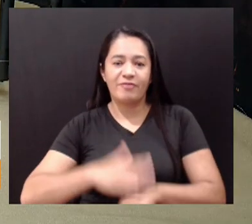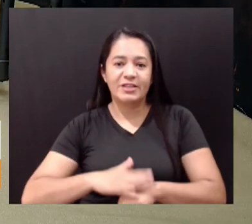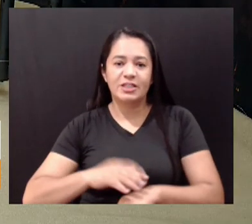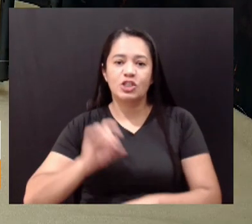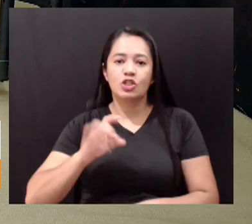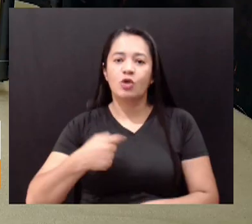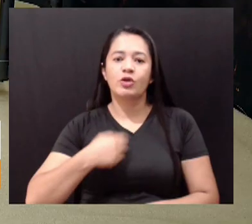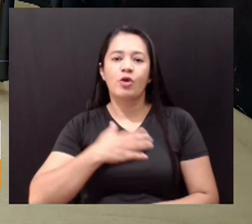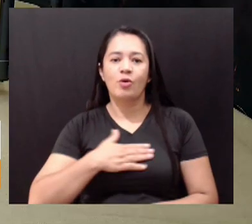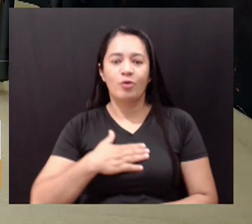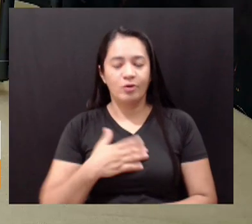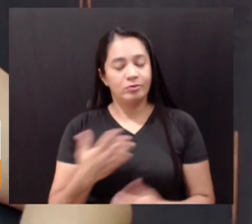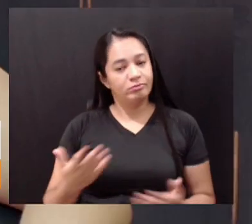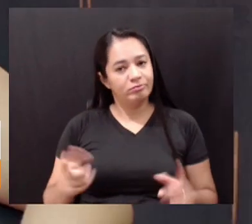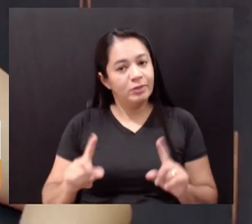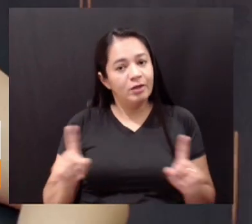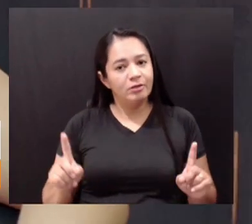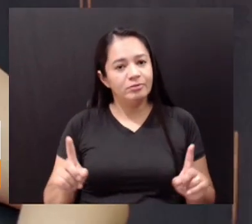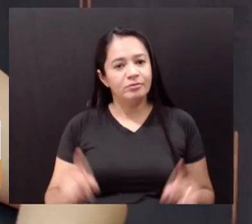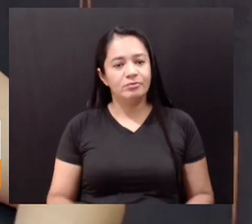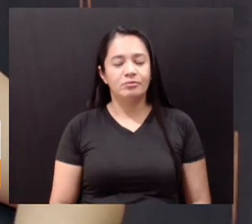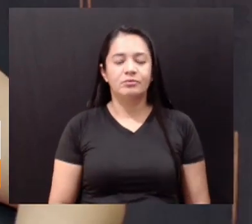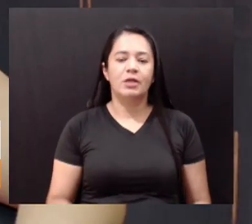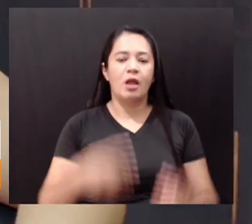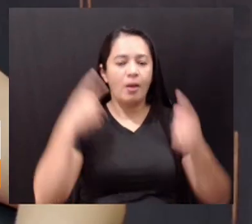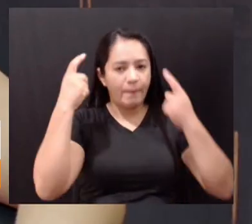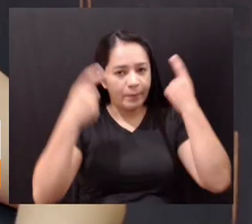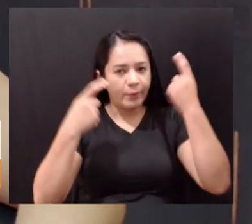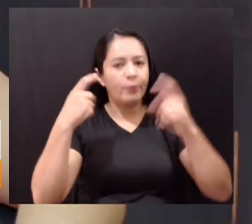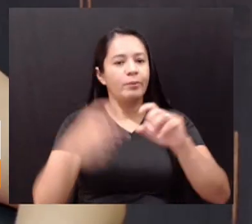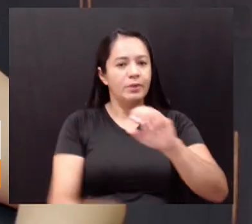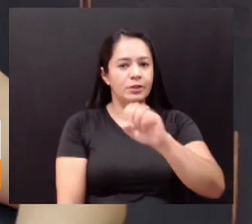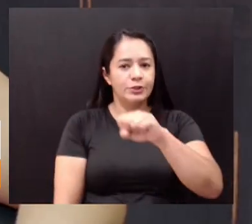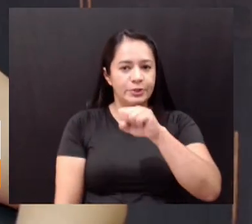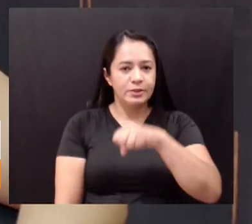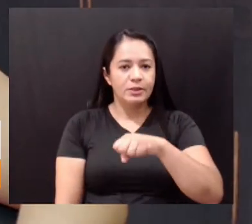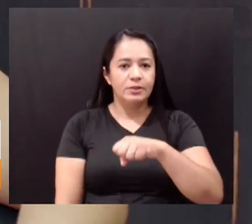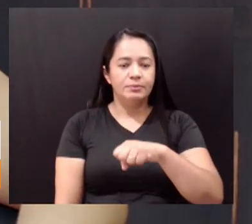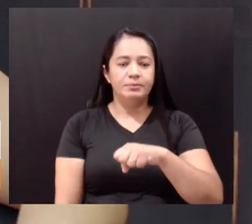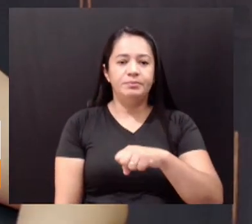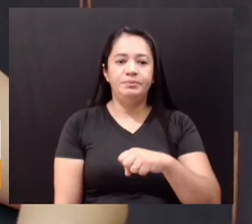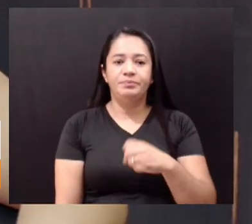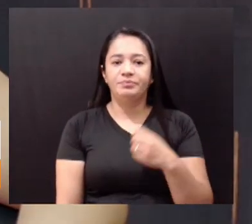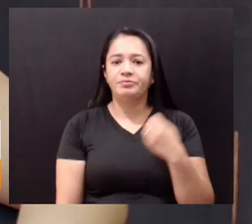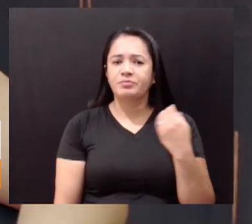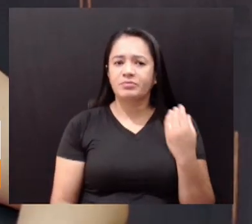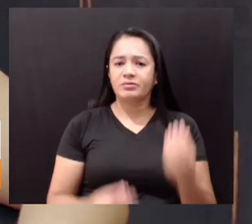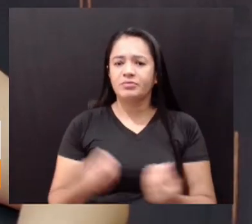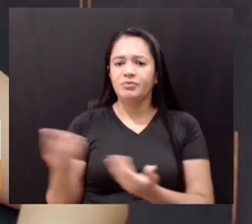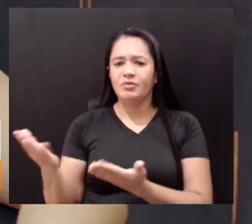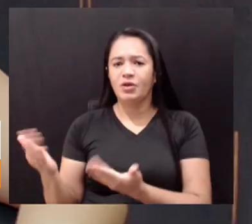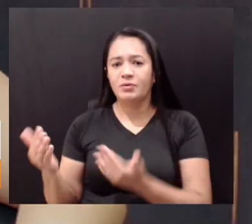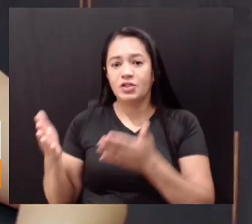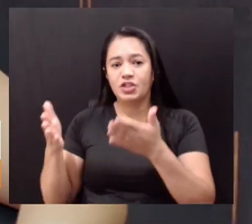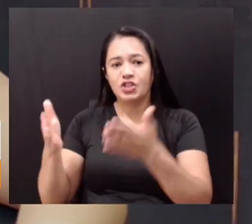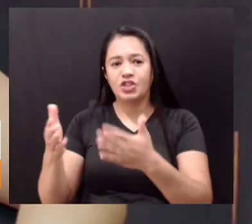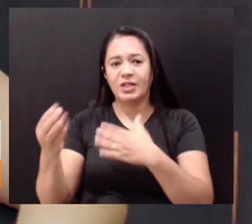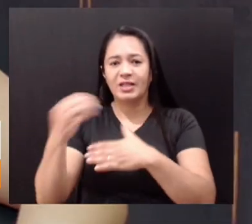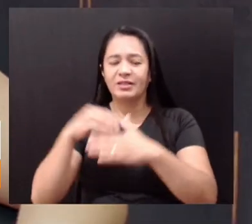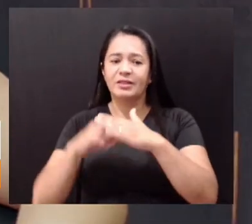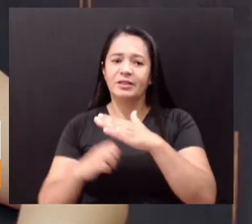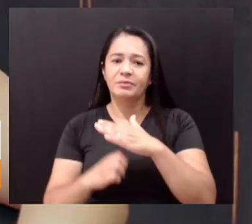né, Marina? Sim, e o André estava falando, né, de como esse jovem chega na empresa, e eu fiquei pensando assim: a